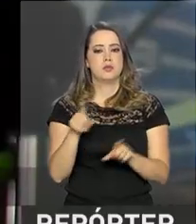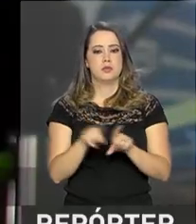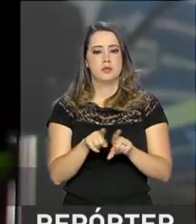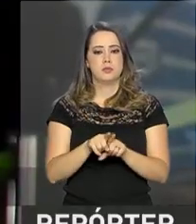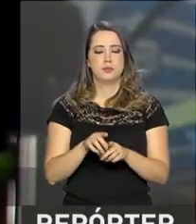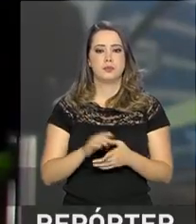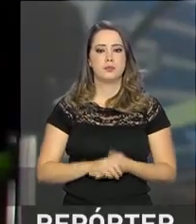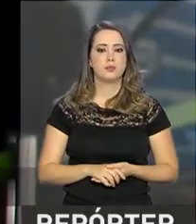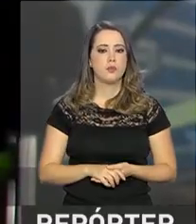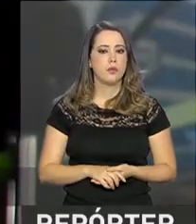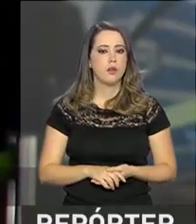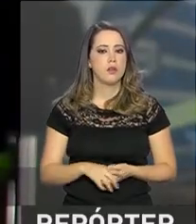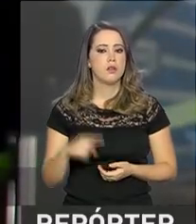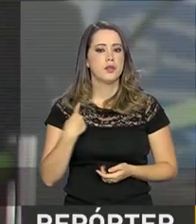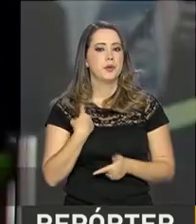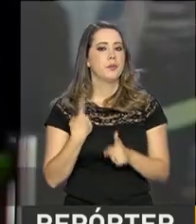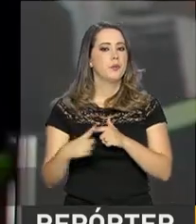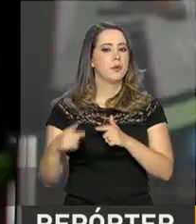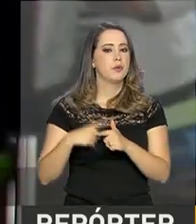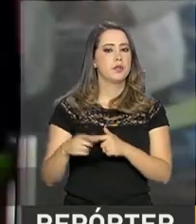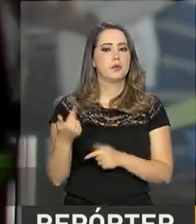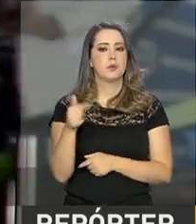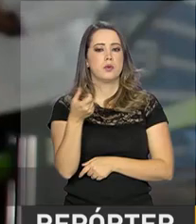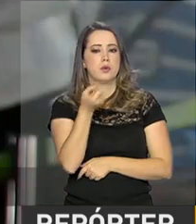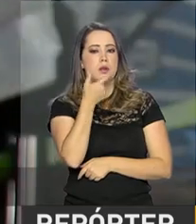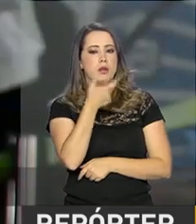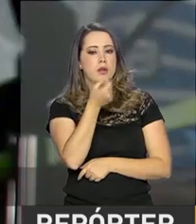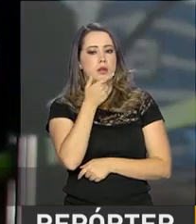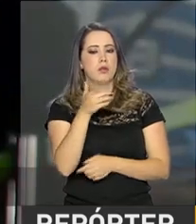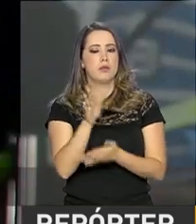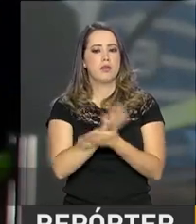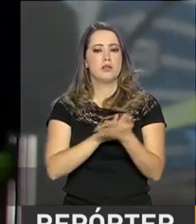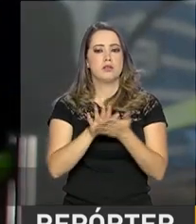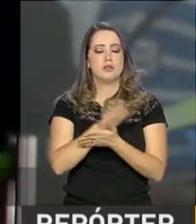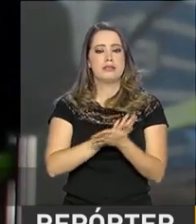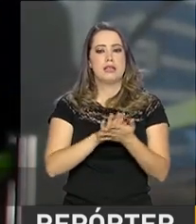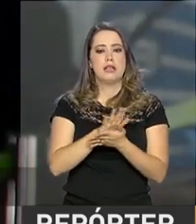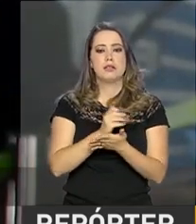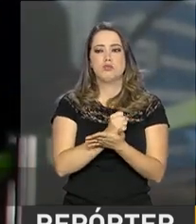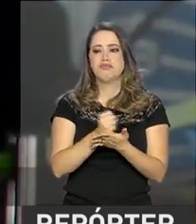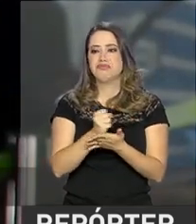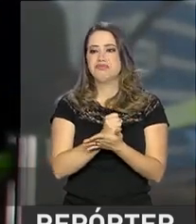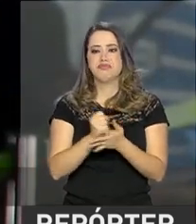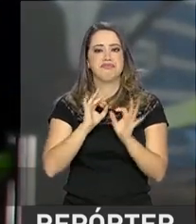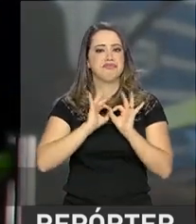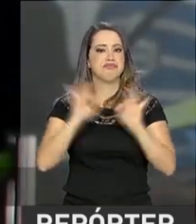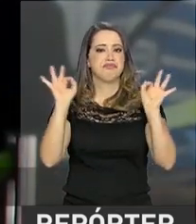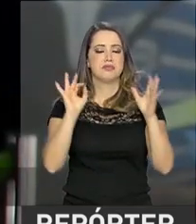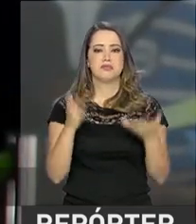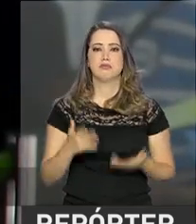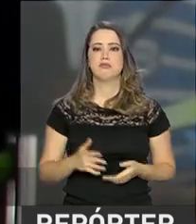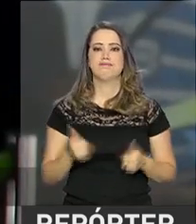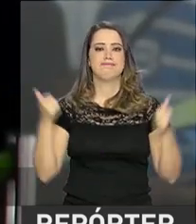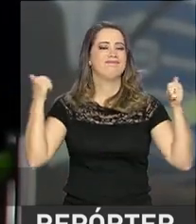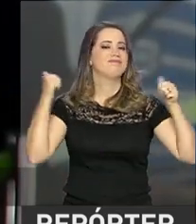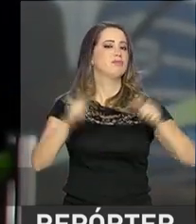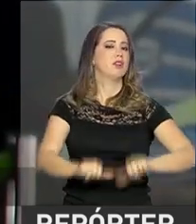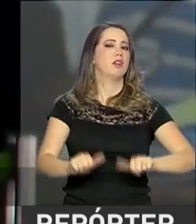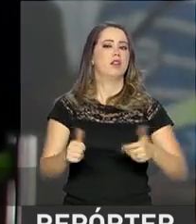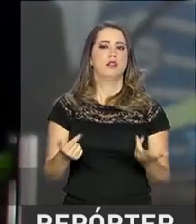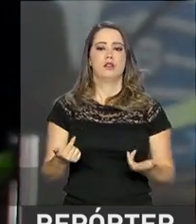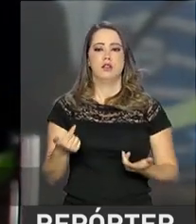maior crítica não conseguimos medicamento não conseguimos a formas a total assim completamente crítico é